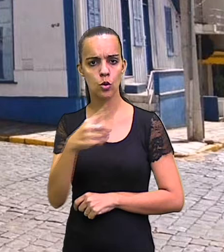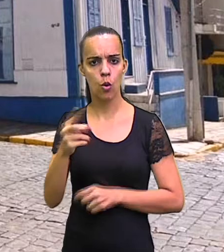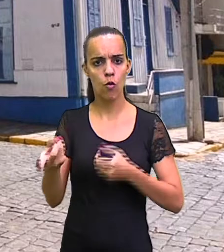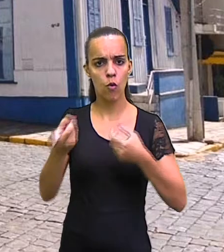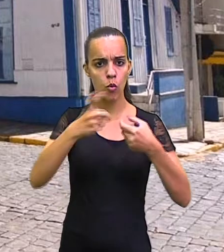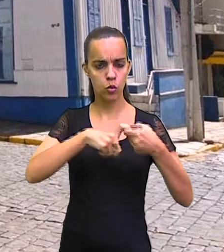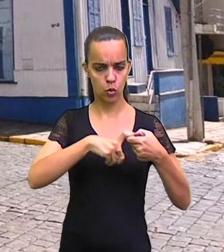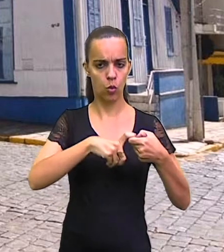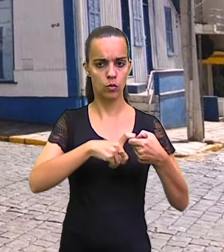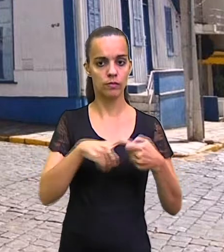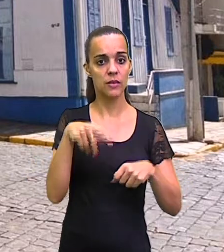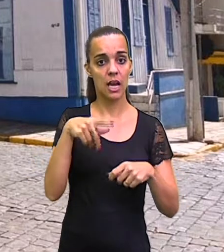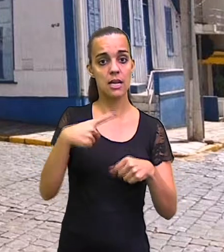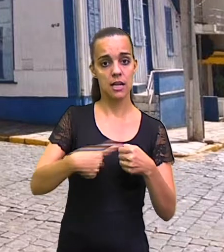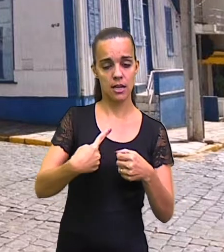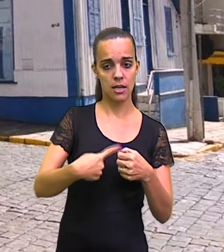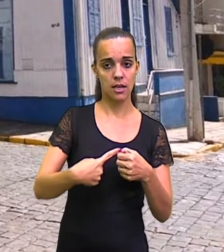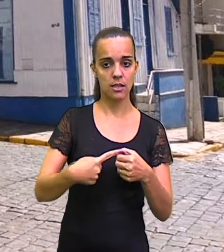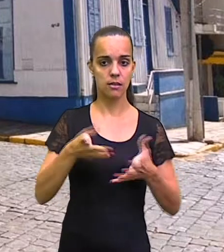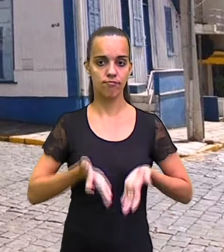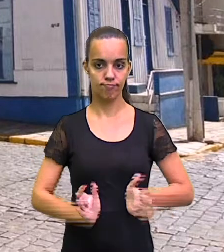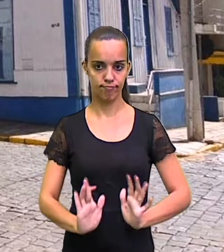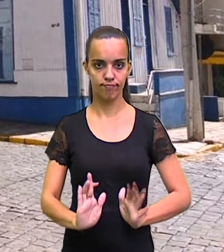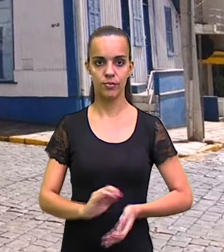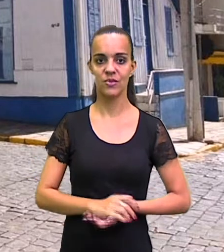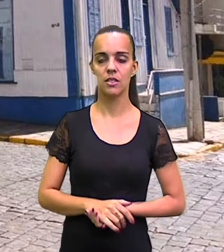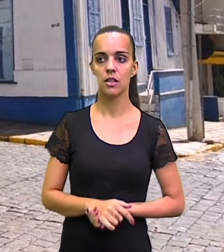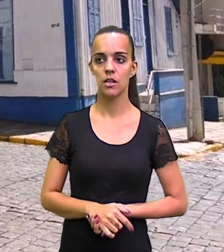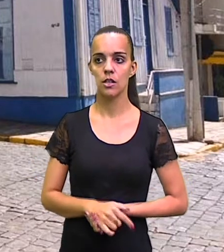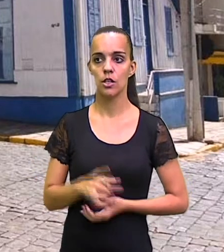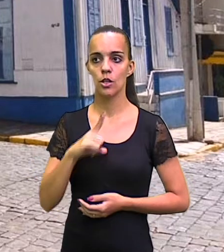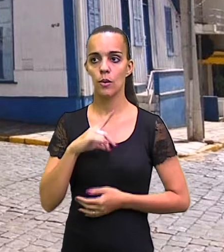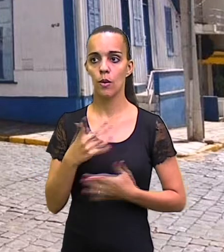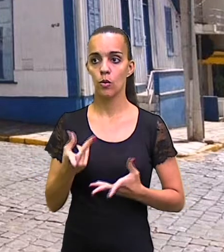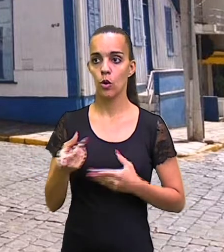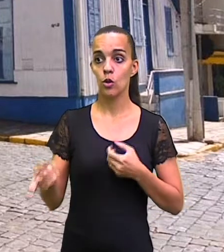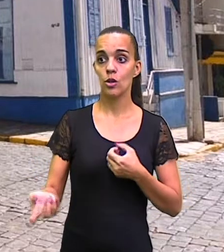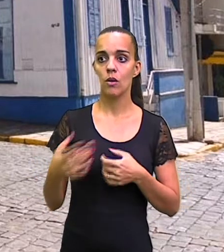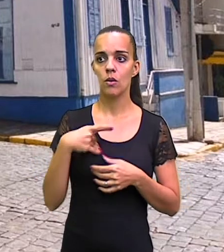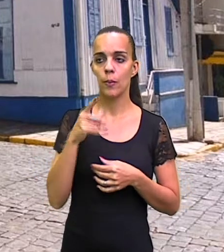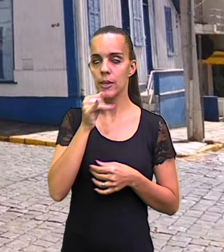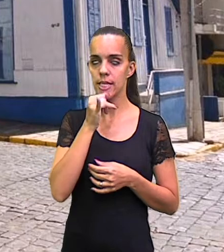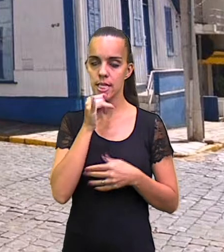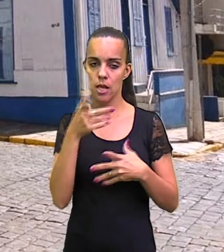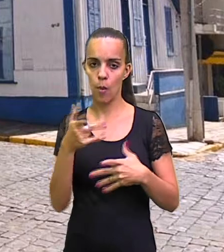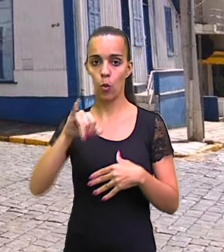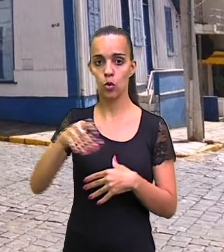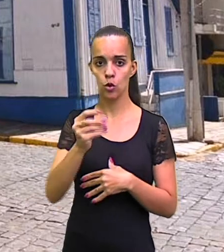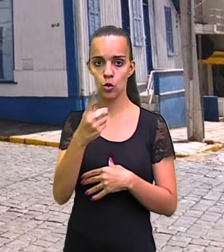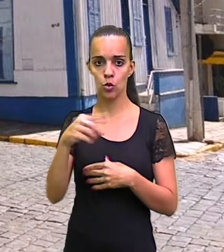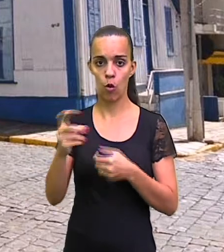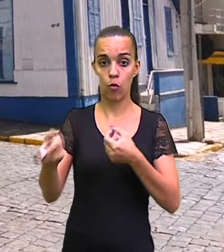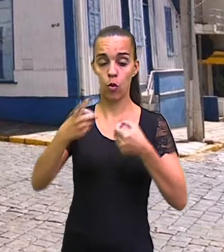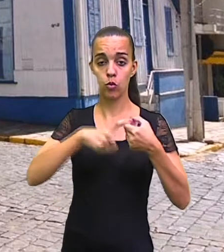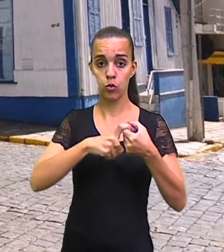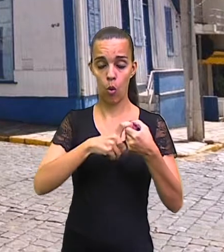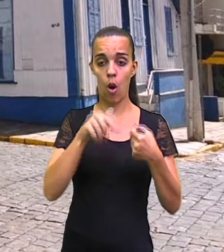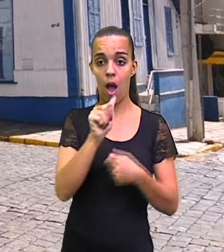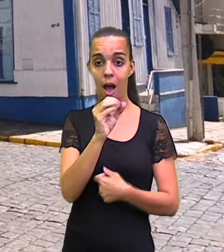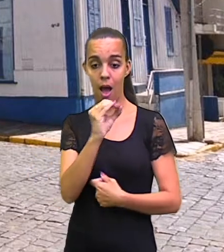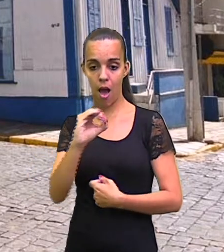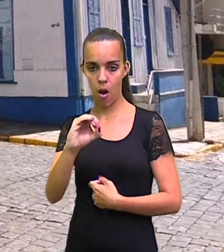natal. Se eu mudar por uma palavra no masculino, João voltou ao país natal.